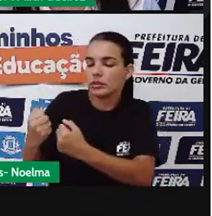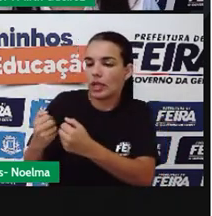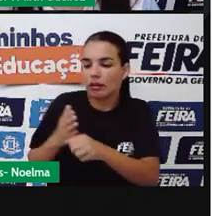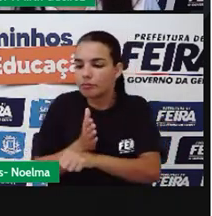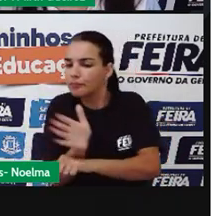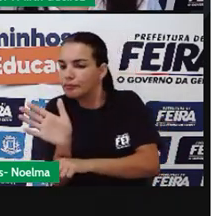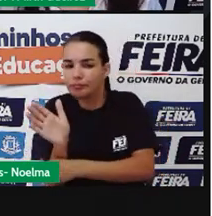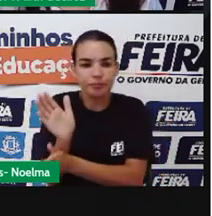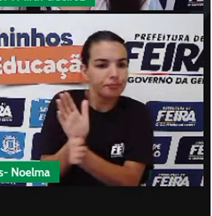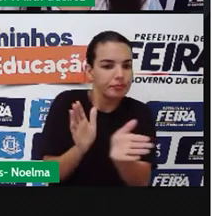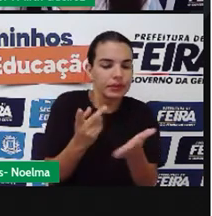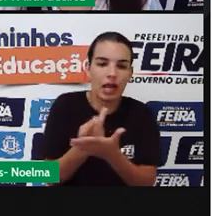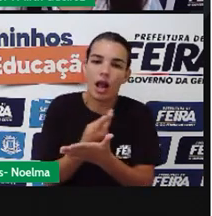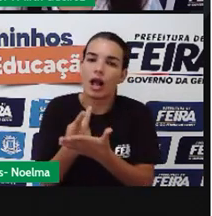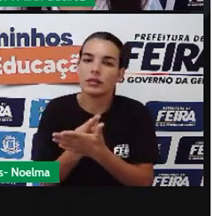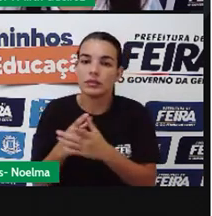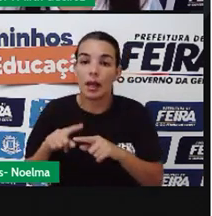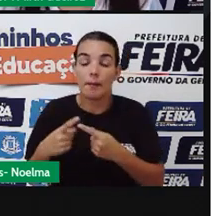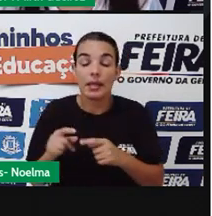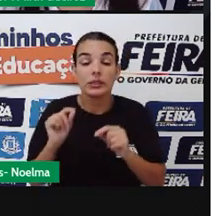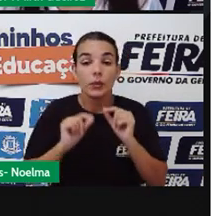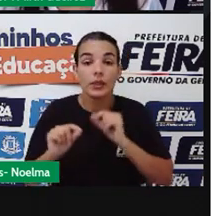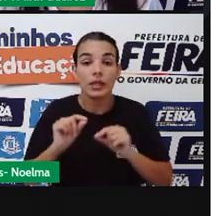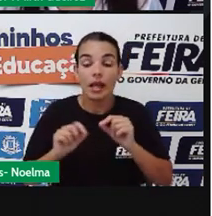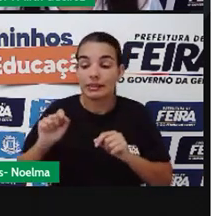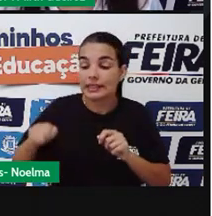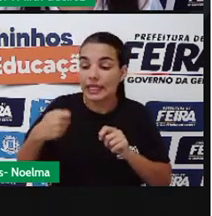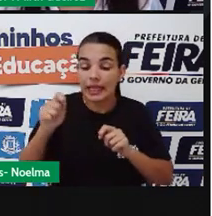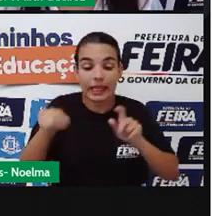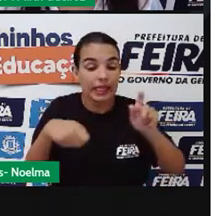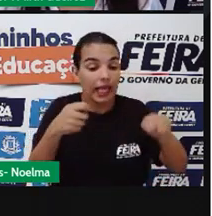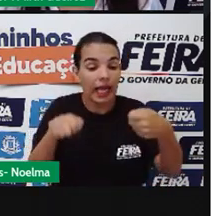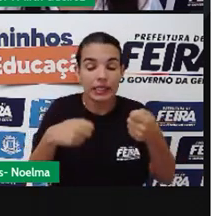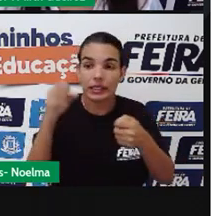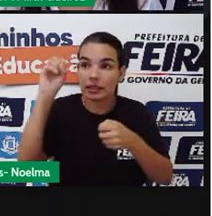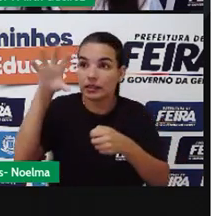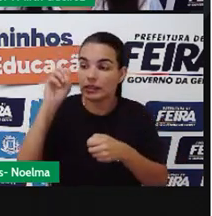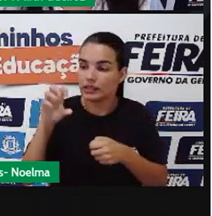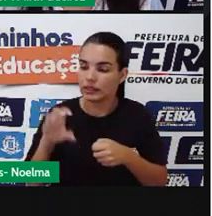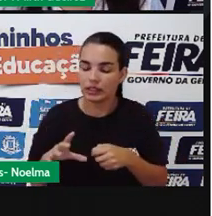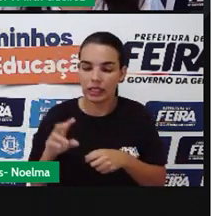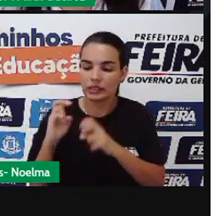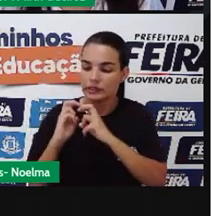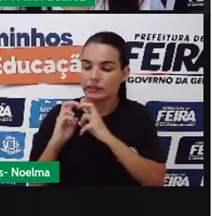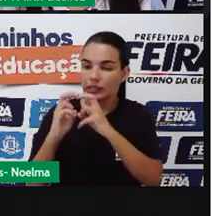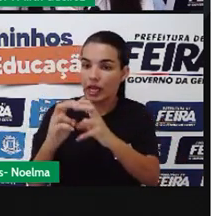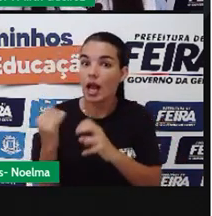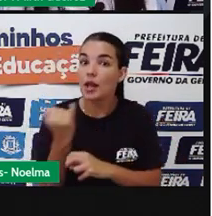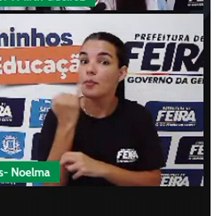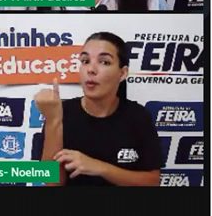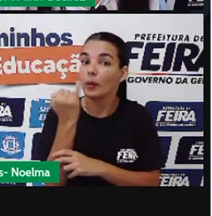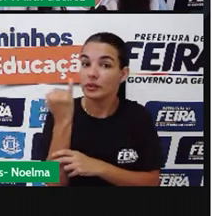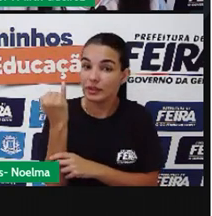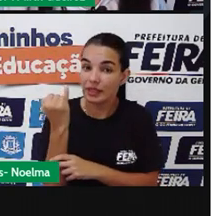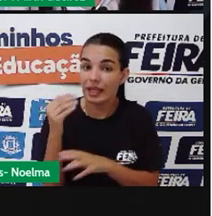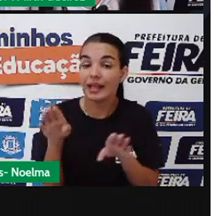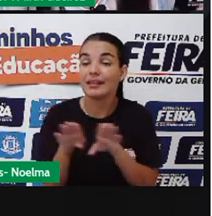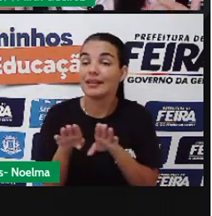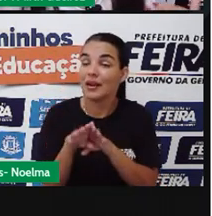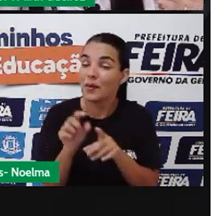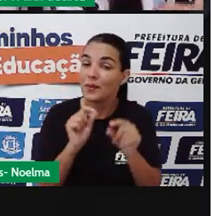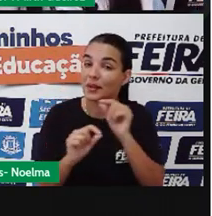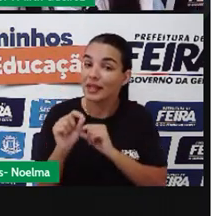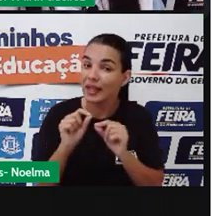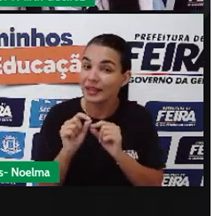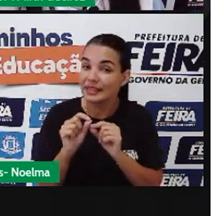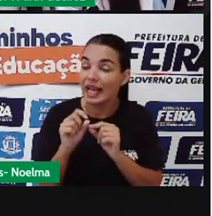lugar errado. Os sinais de trânsito, eles são extremamente importantes. E assim como os sinais de trânsito,